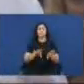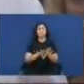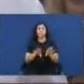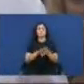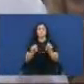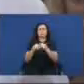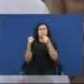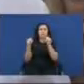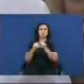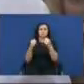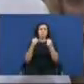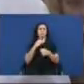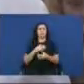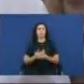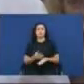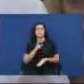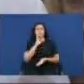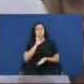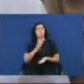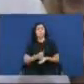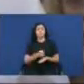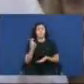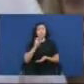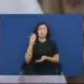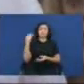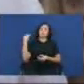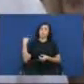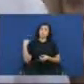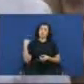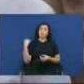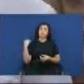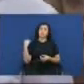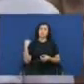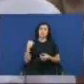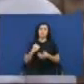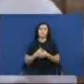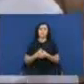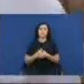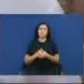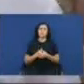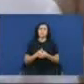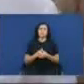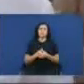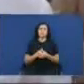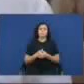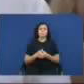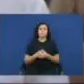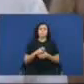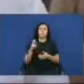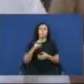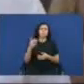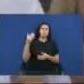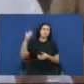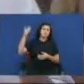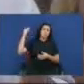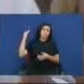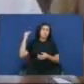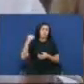estão arrebentadas. E na última quinta-feira, próxima a passar, na